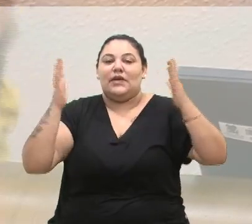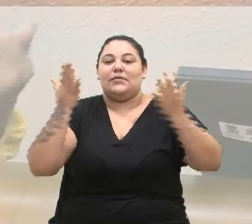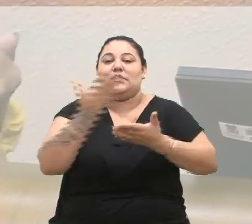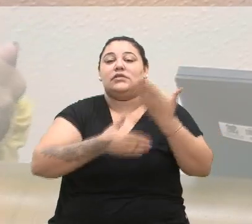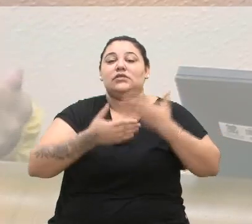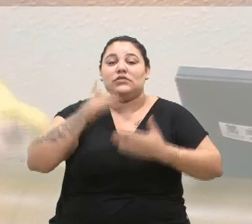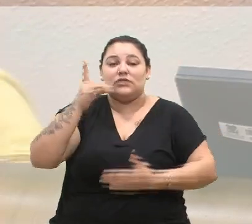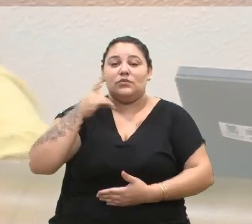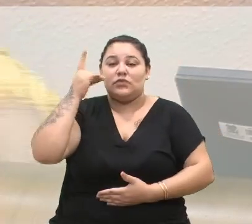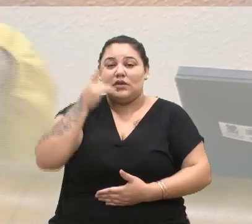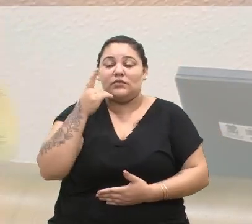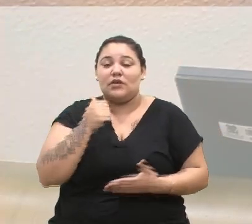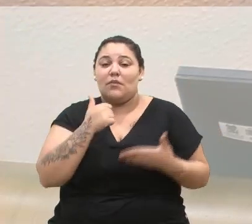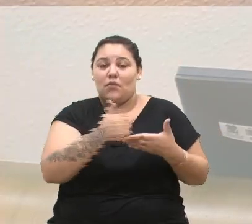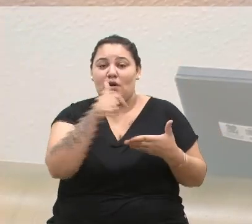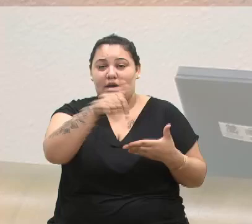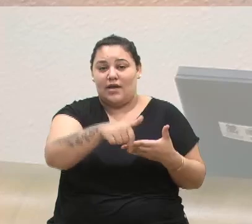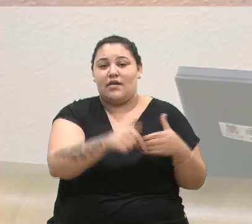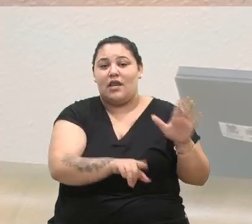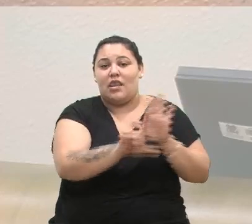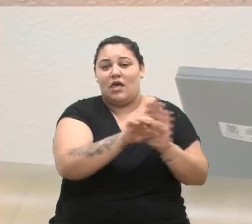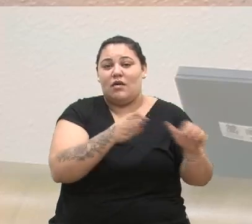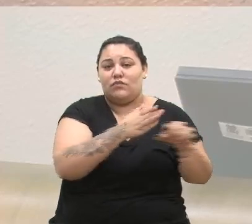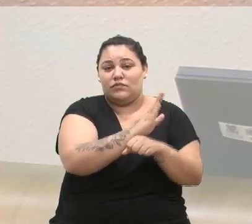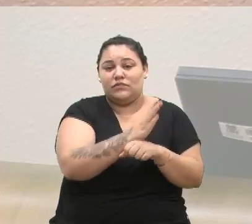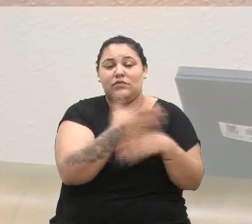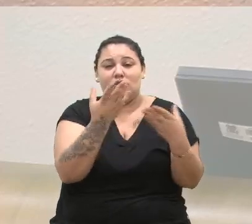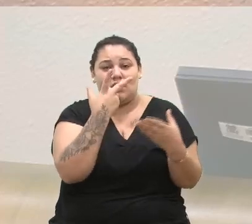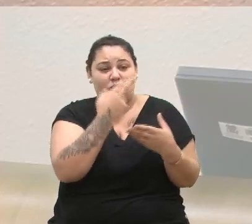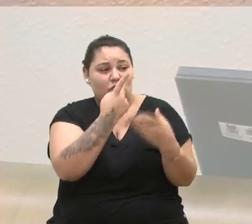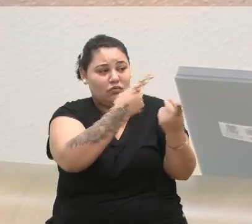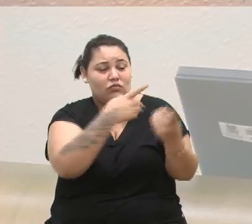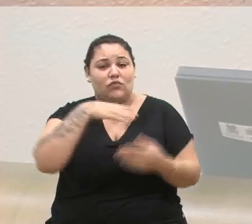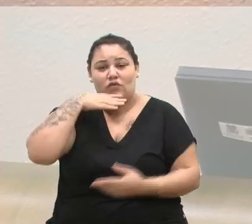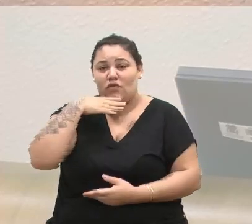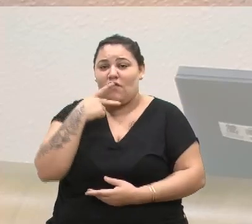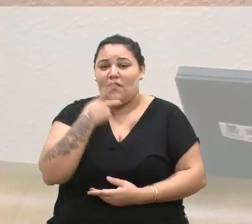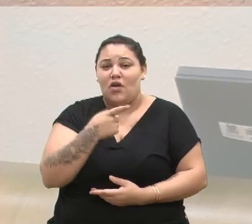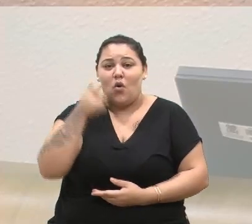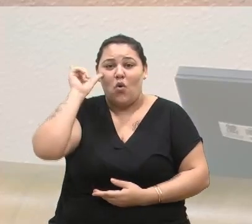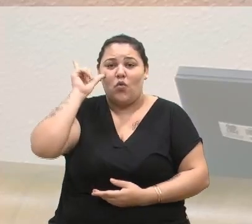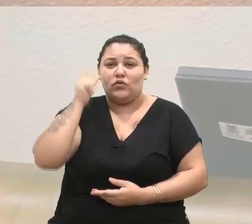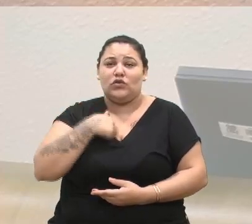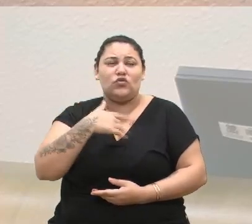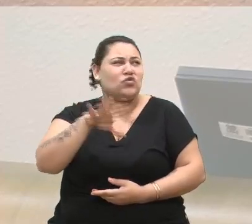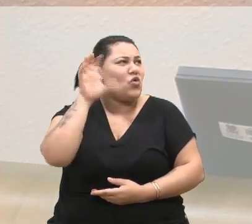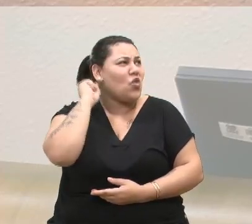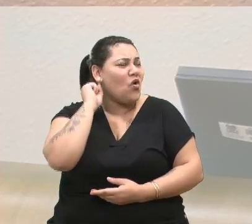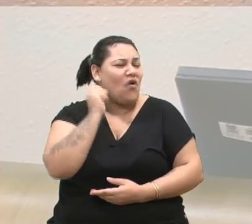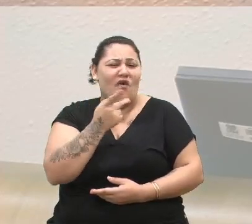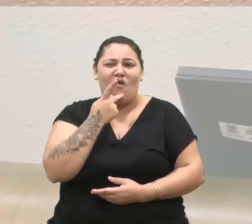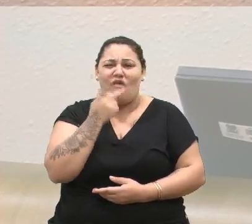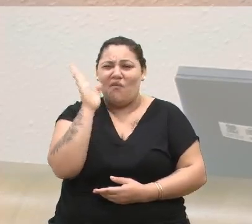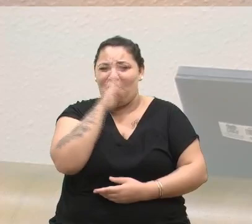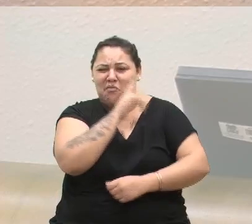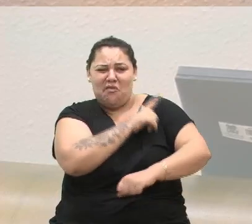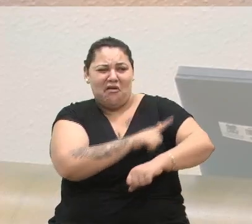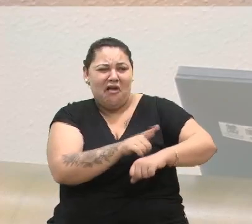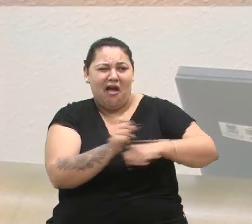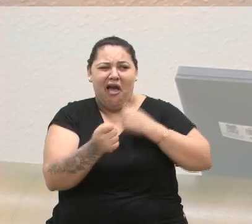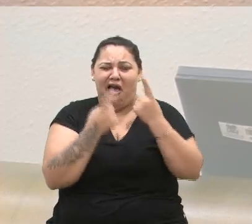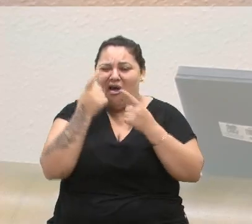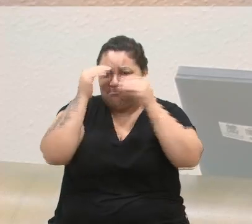deputados, e vou te dizer, vereador Bortola, quando o senhor diz que ontem lá escutou desrespeito de